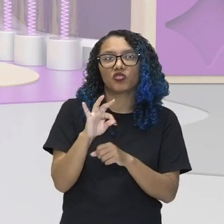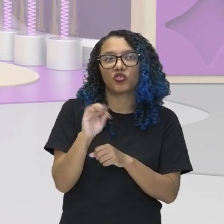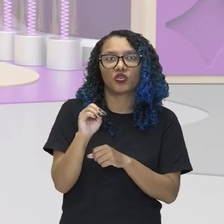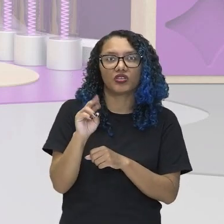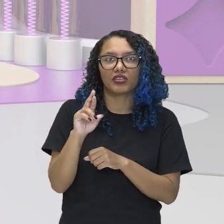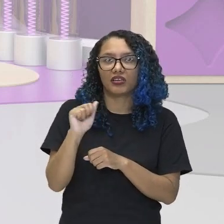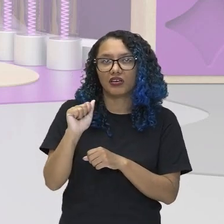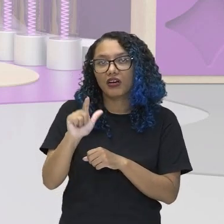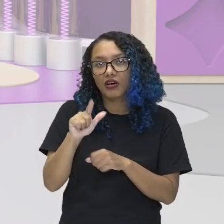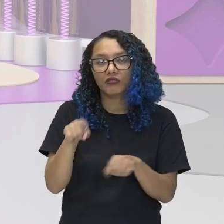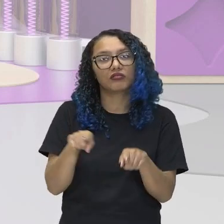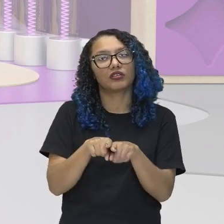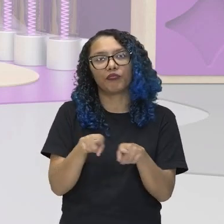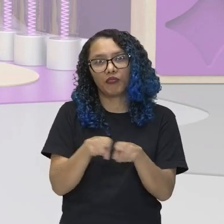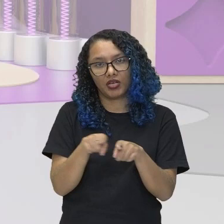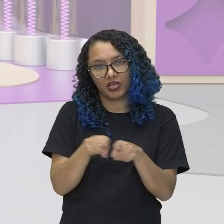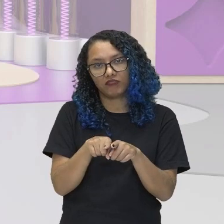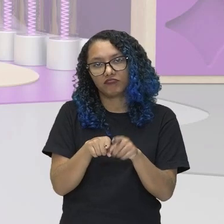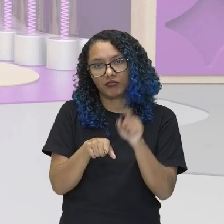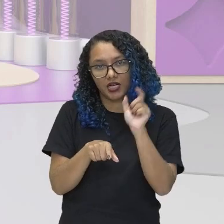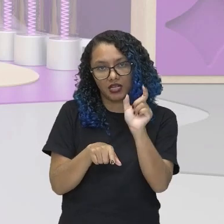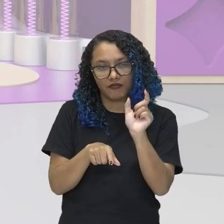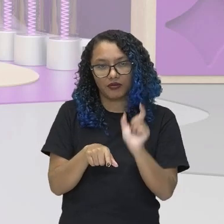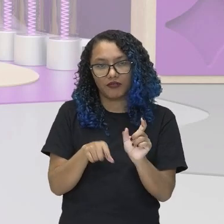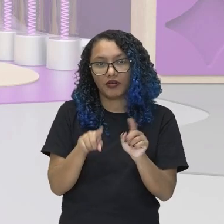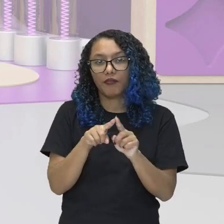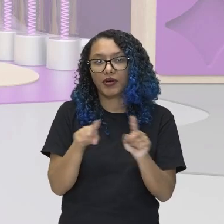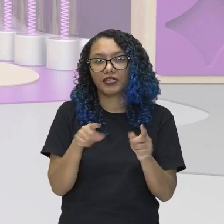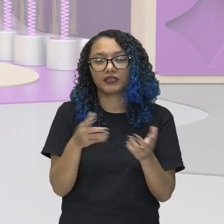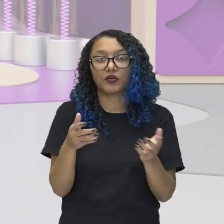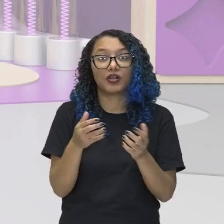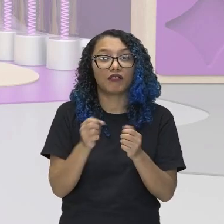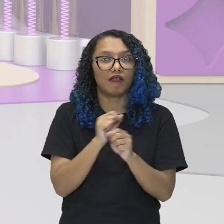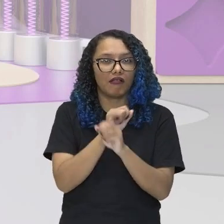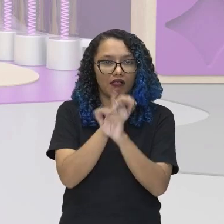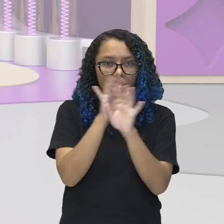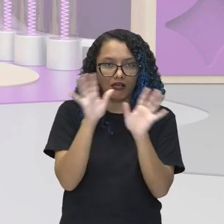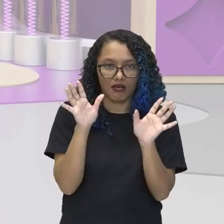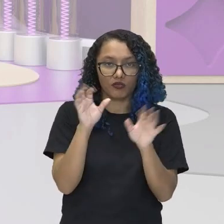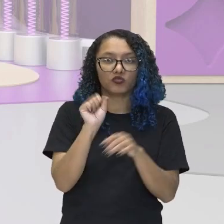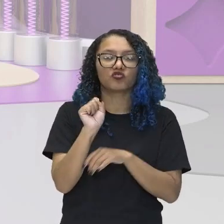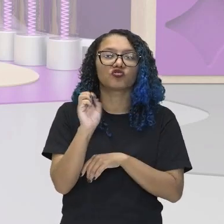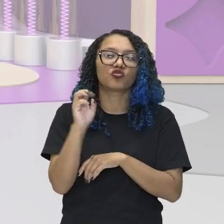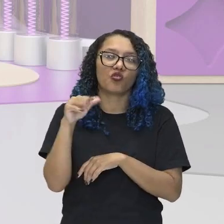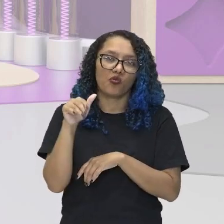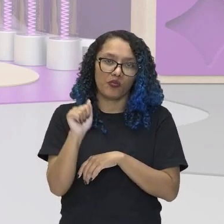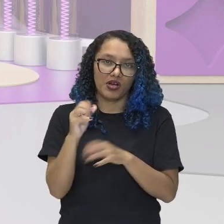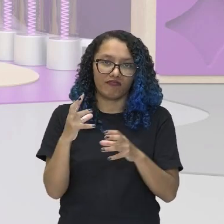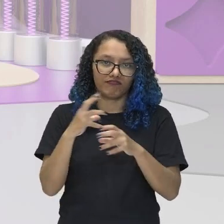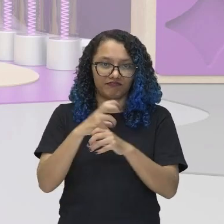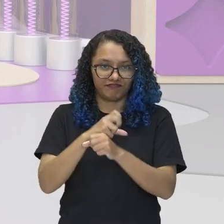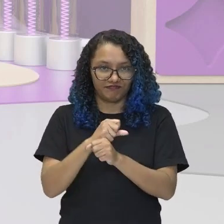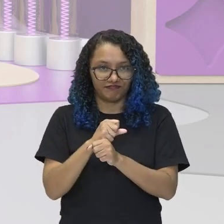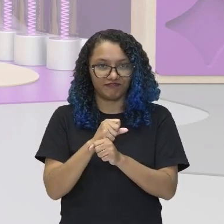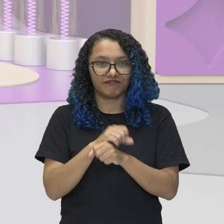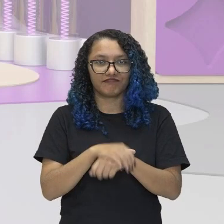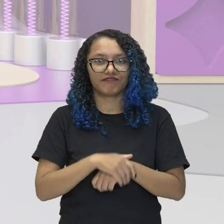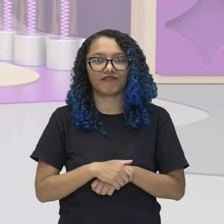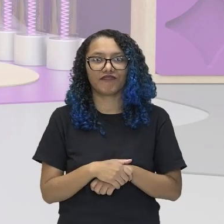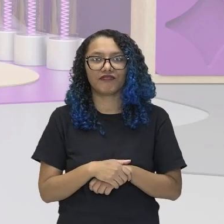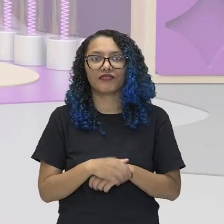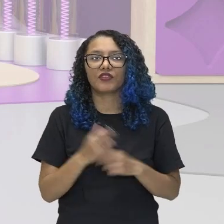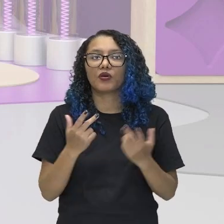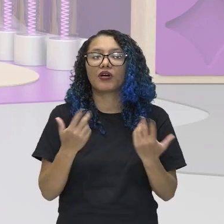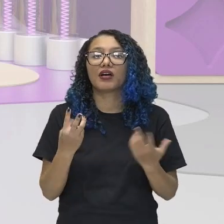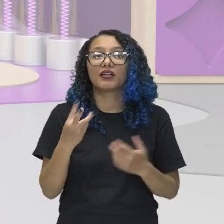de soma. Mas agora esse está bem claro. Olha, a soma de dois números naturais é 30. E a diferença